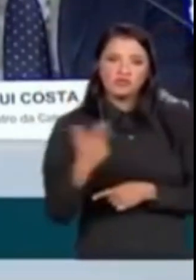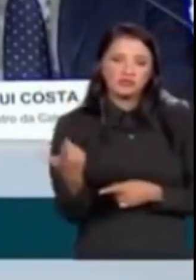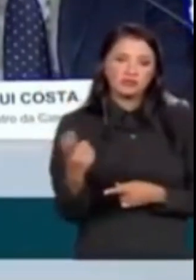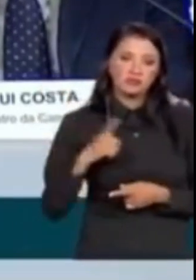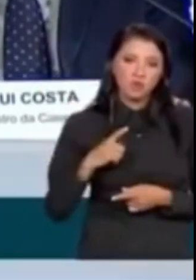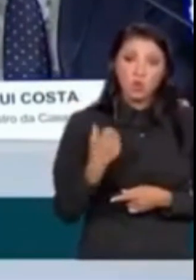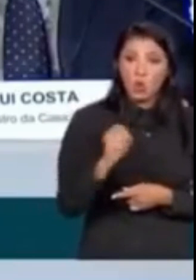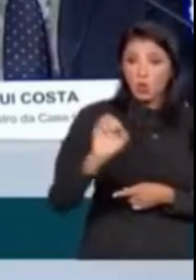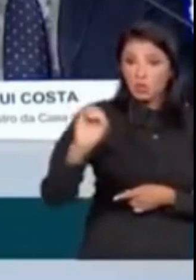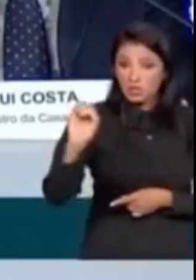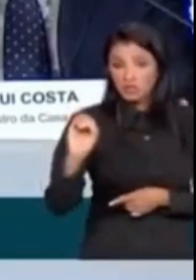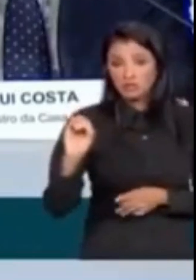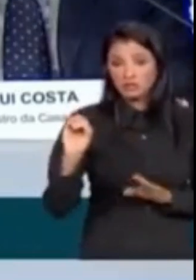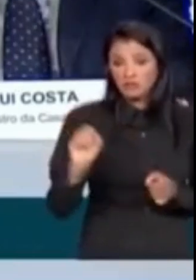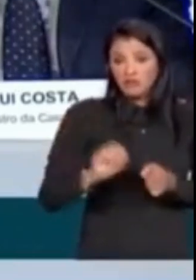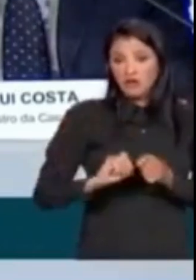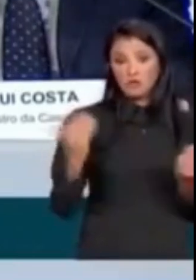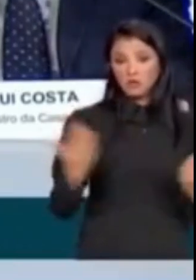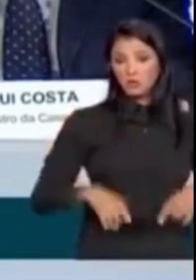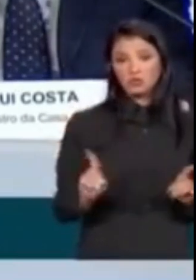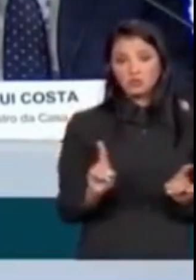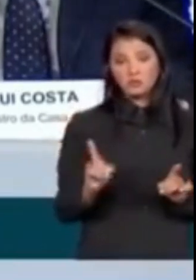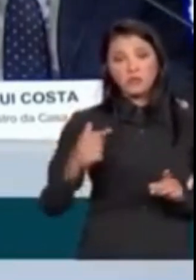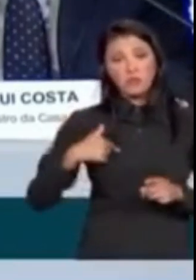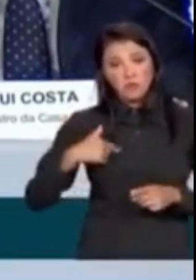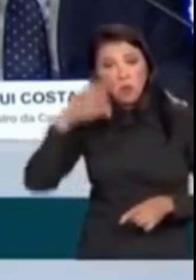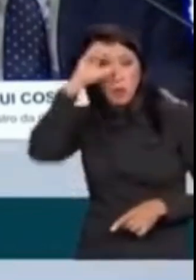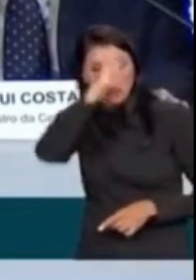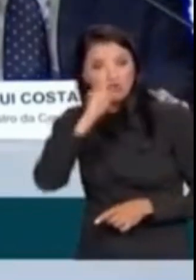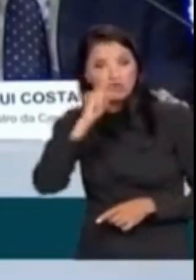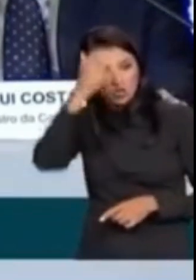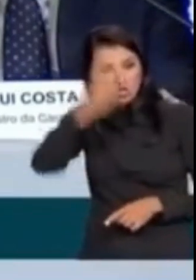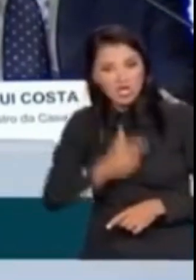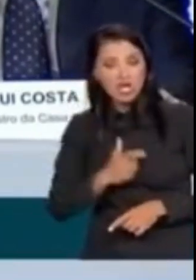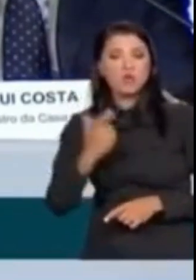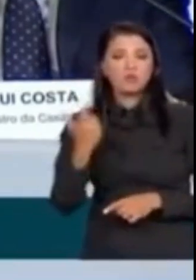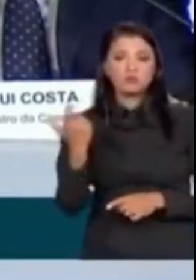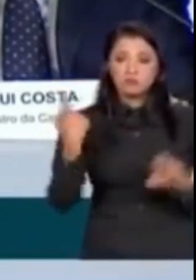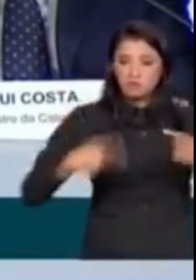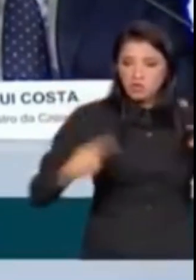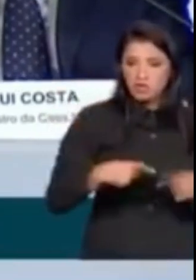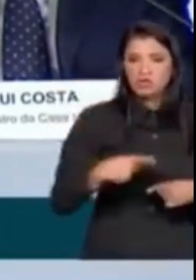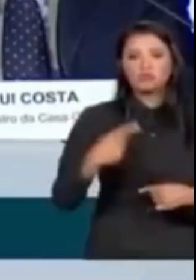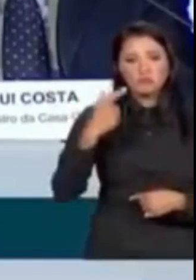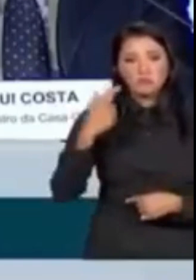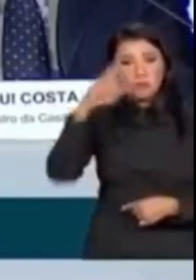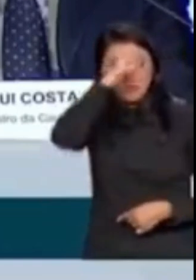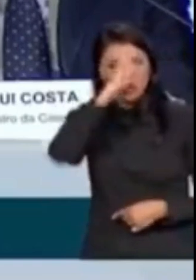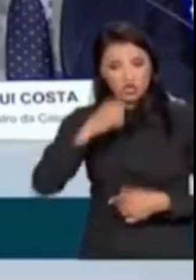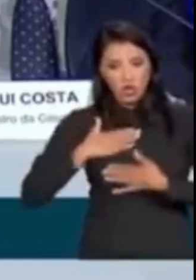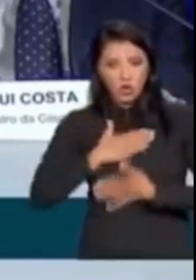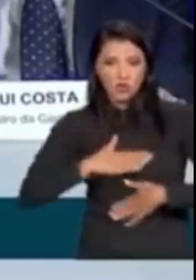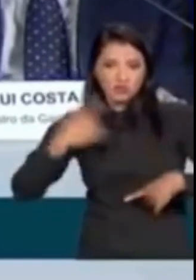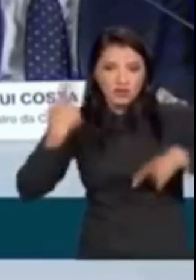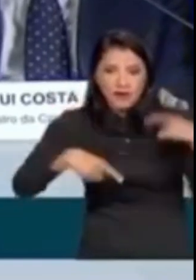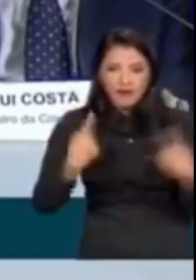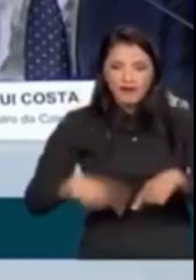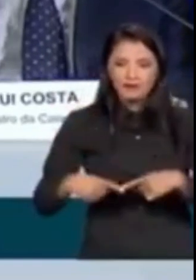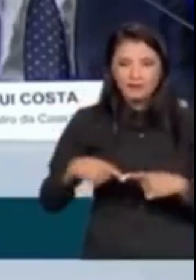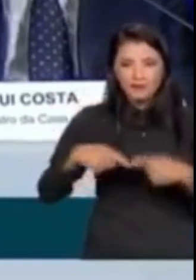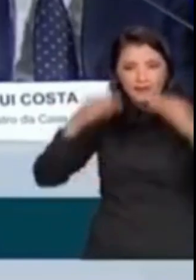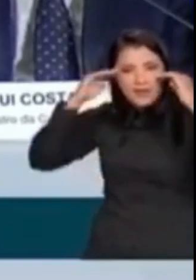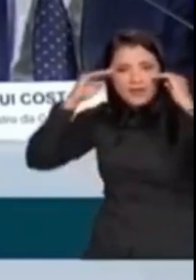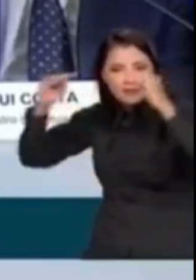eu aprendi a ser político, aprendi a gostar de política, aprendi a respeitar o político. Eu prefiro